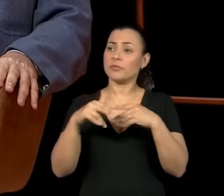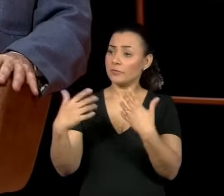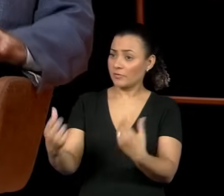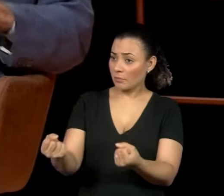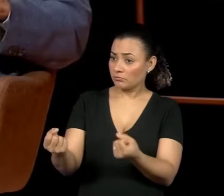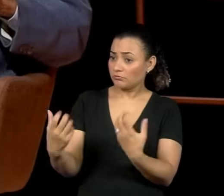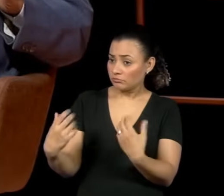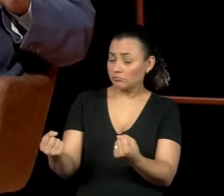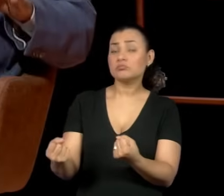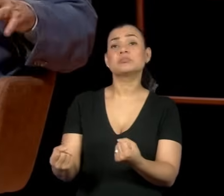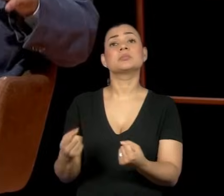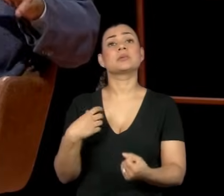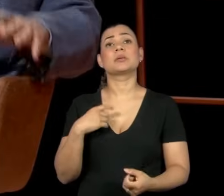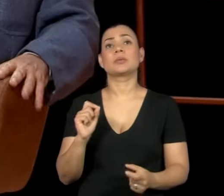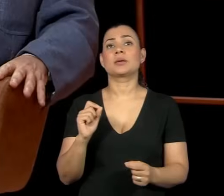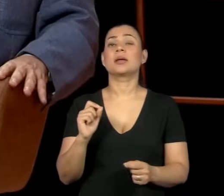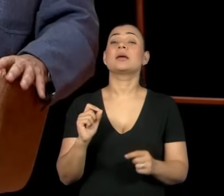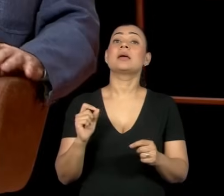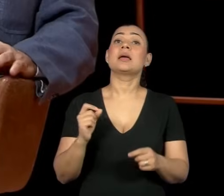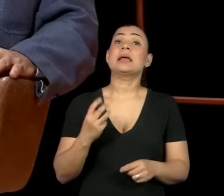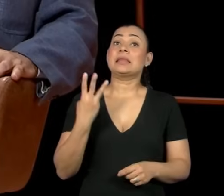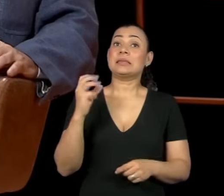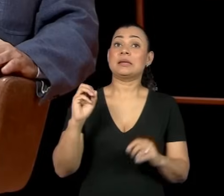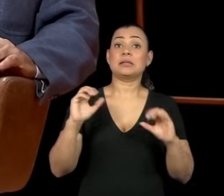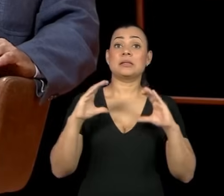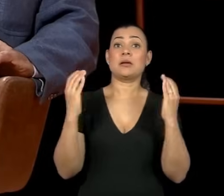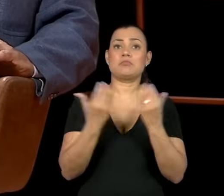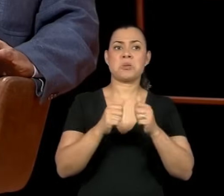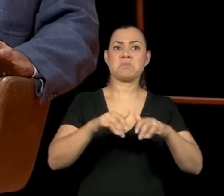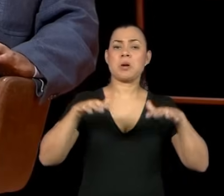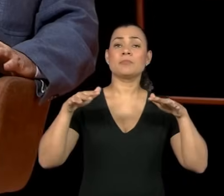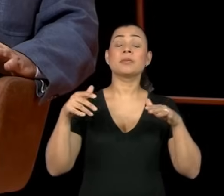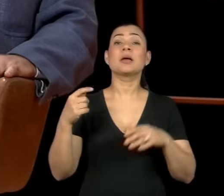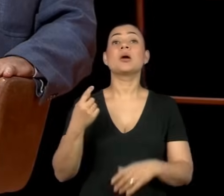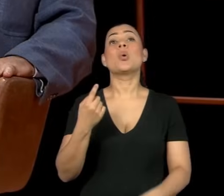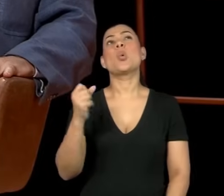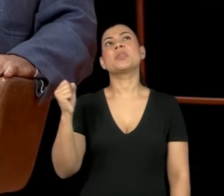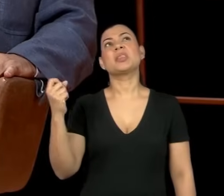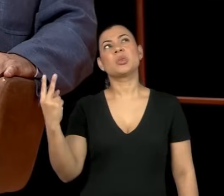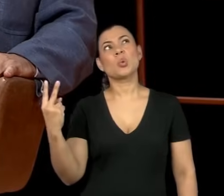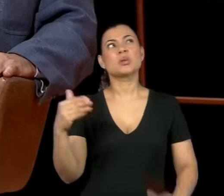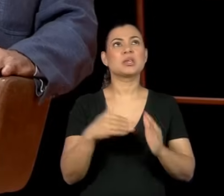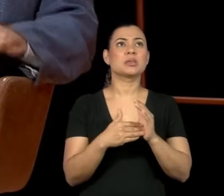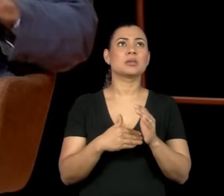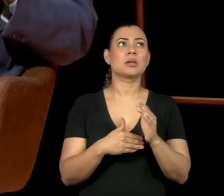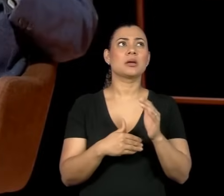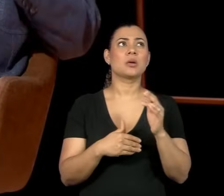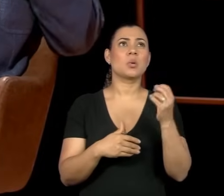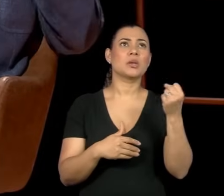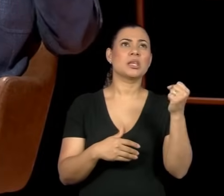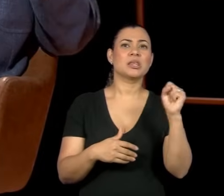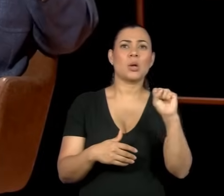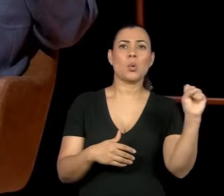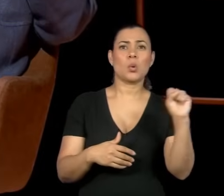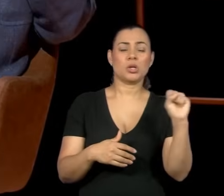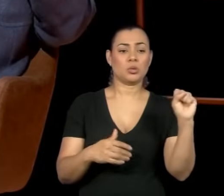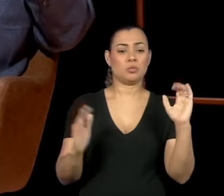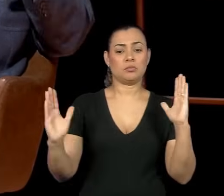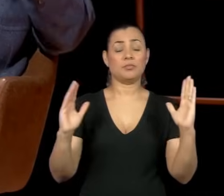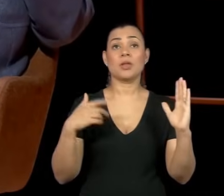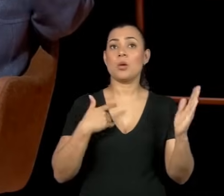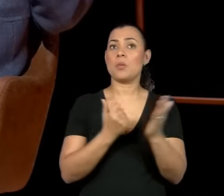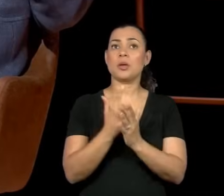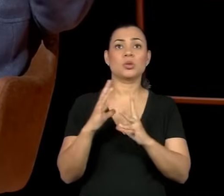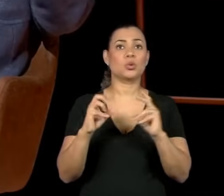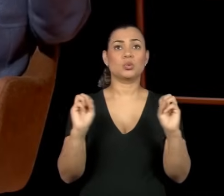fazer 30 estádios, né? E de 82 até 88, eu comprei todos os shows do